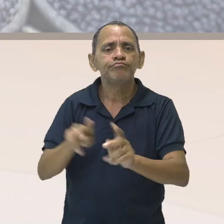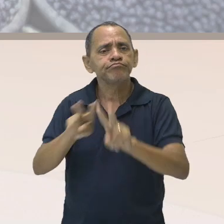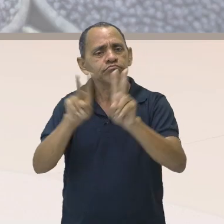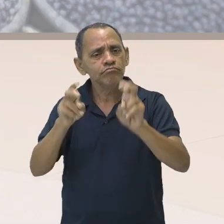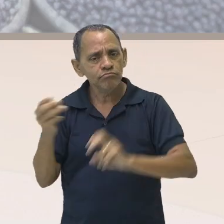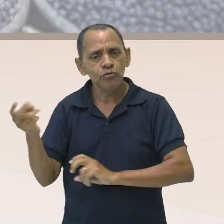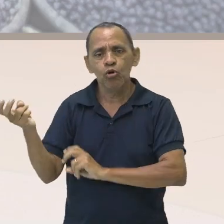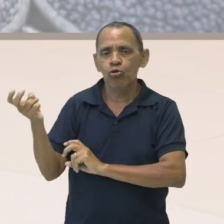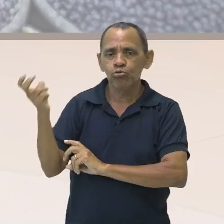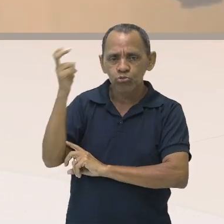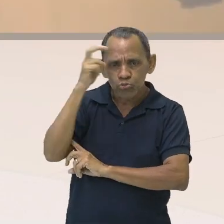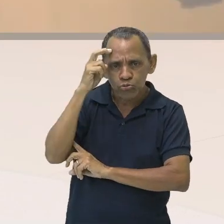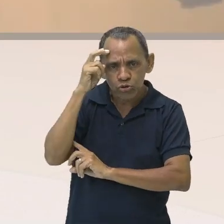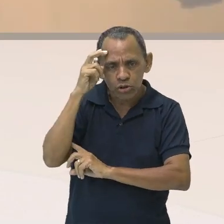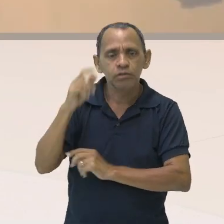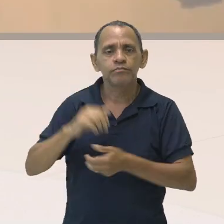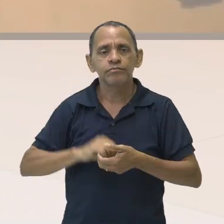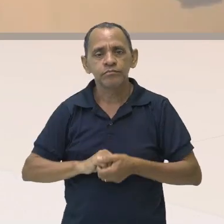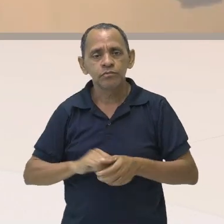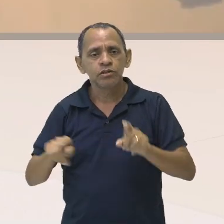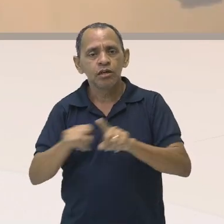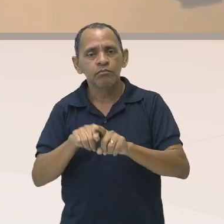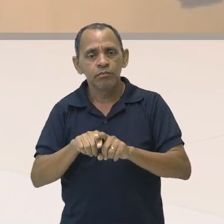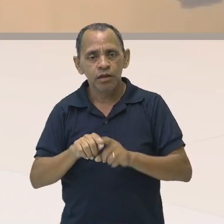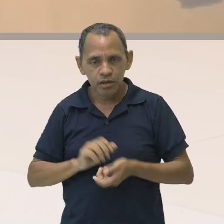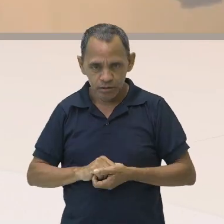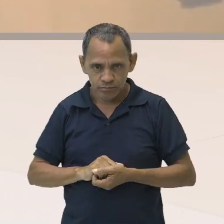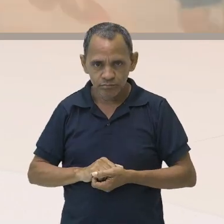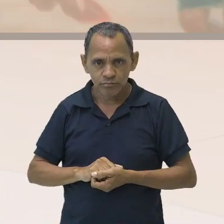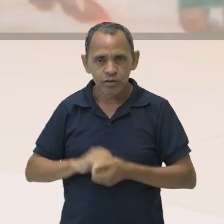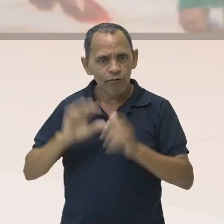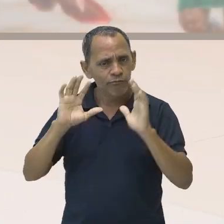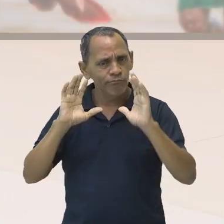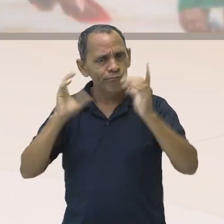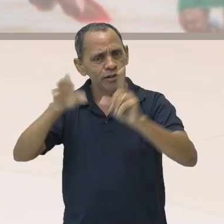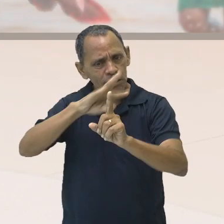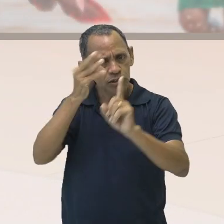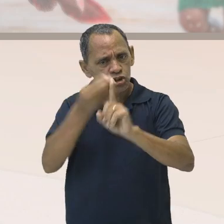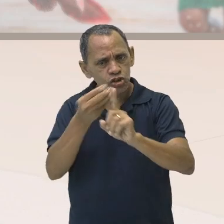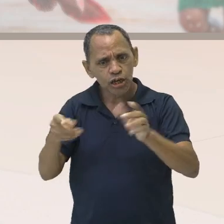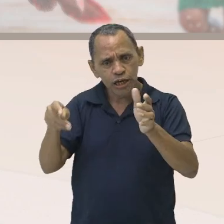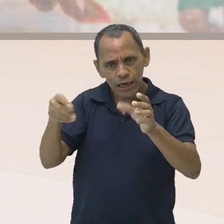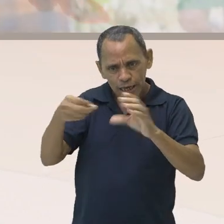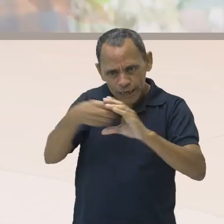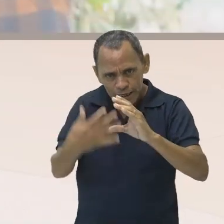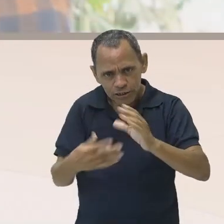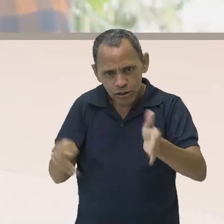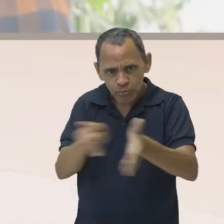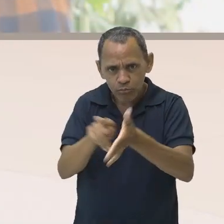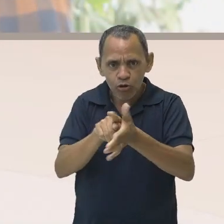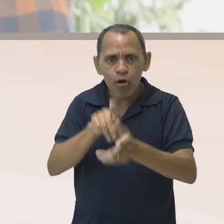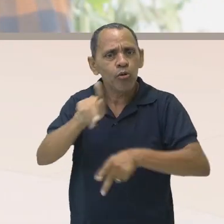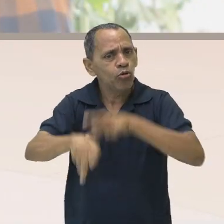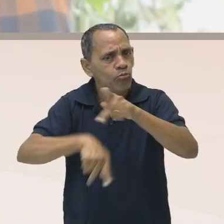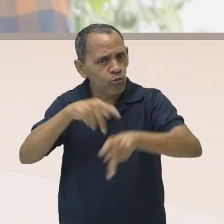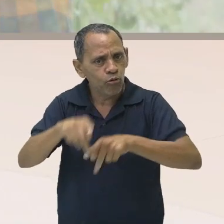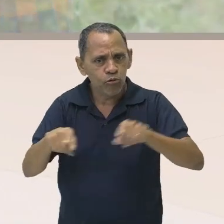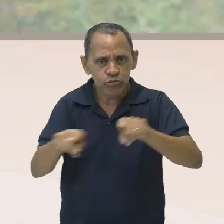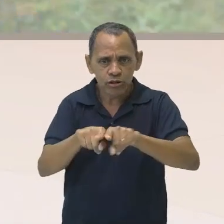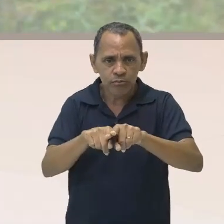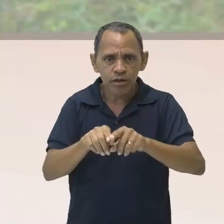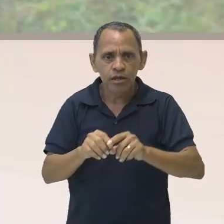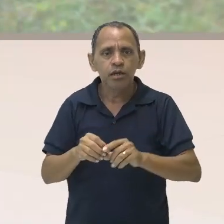características culturais da Amazônia, os eventos artísticos, as características da população também, né,